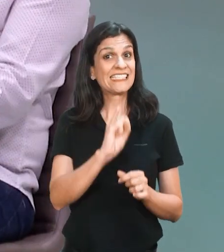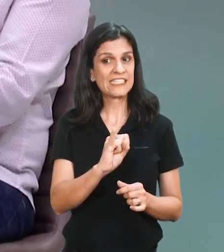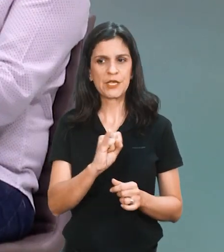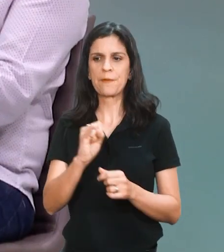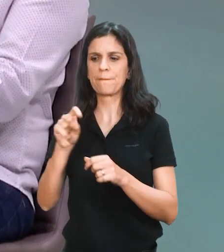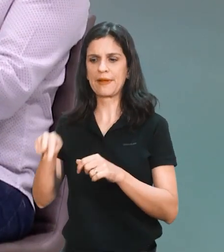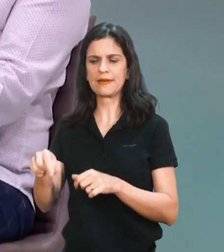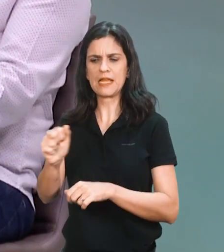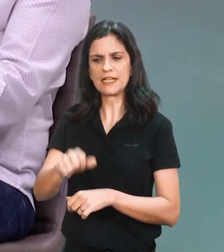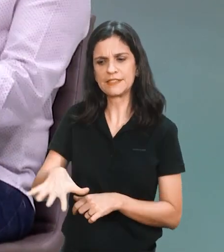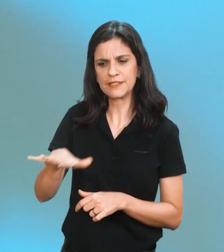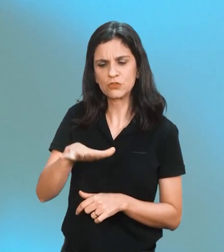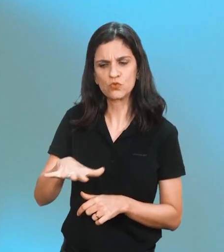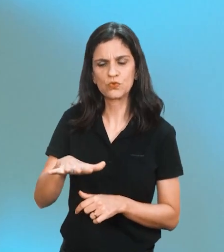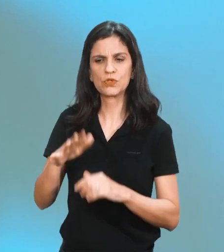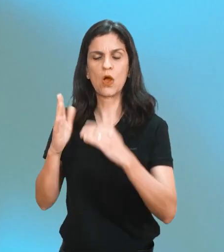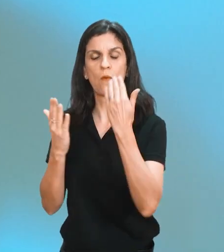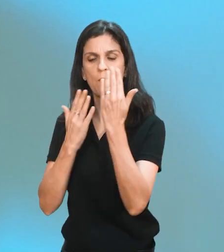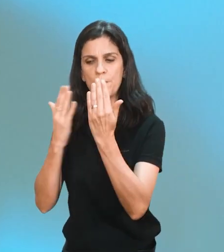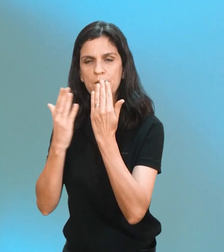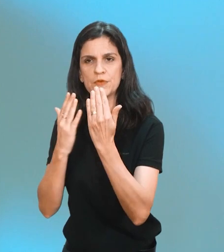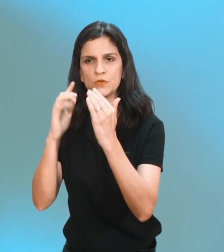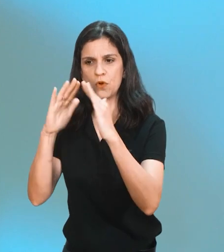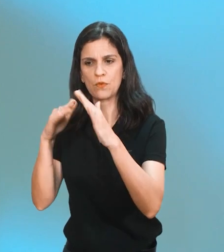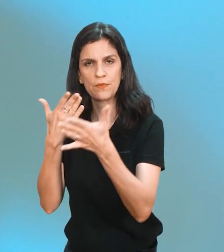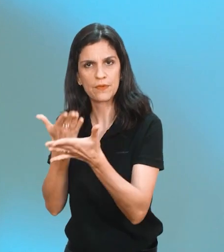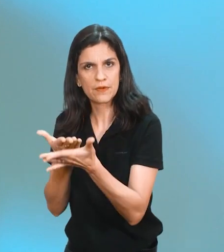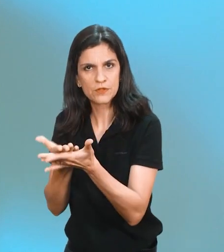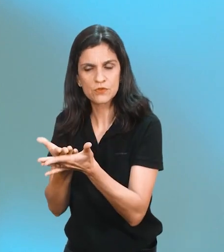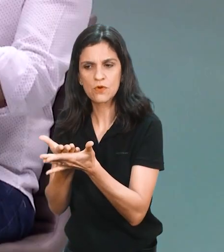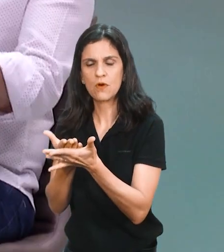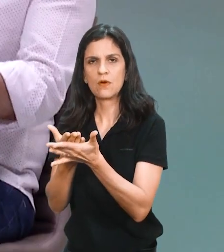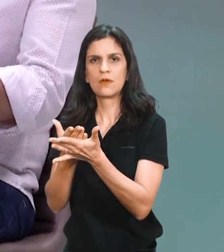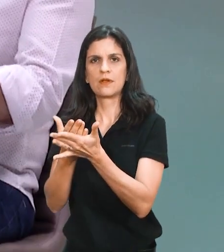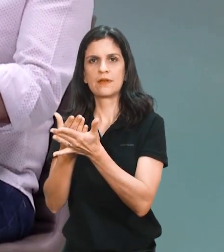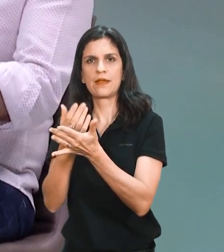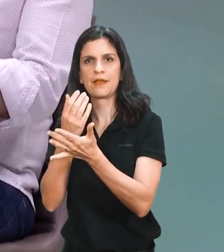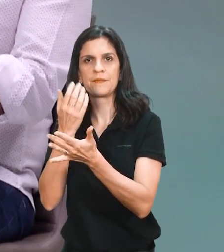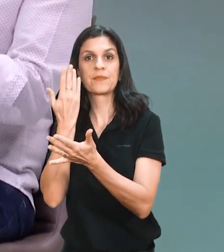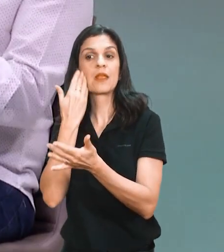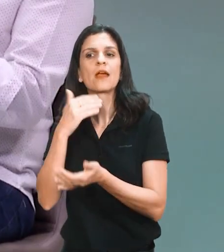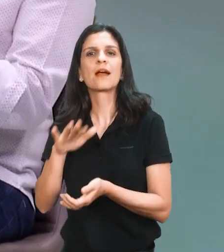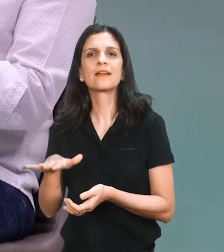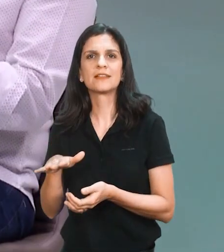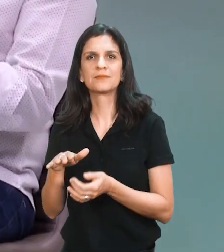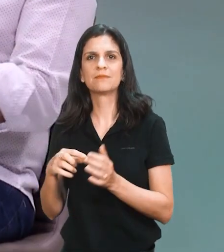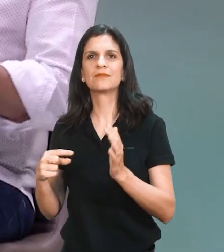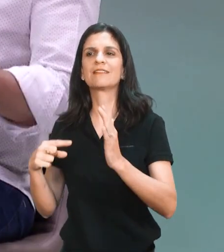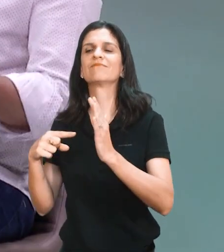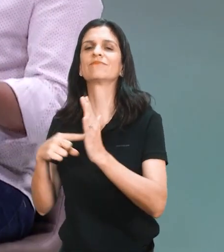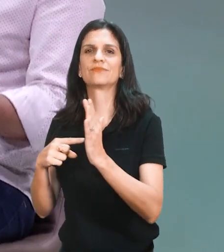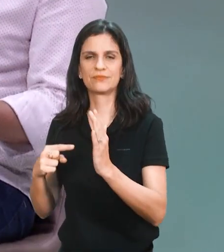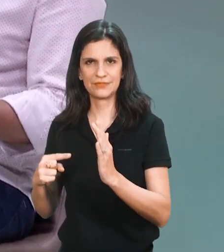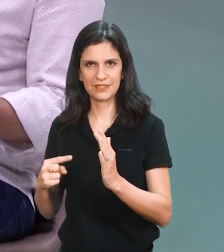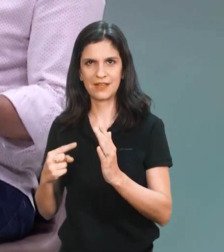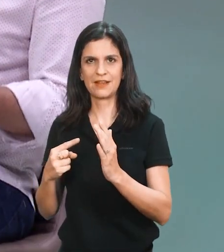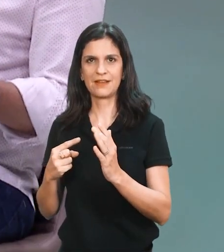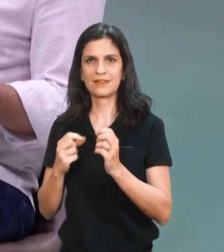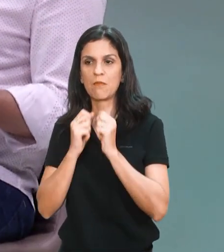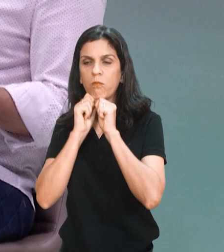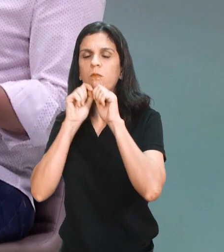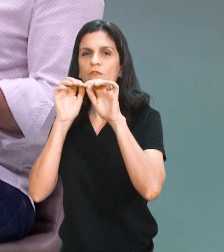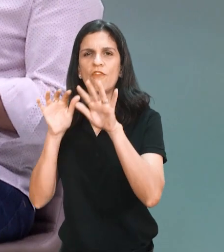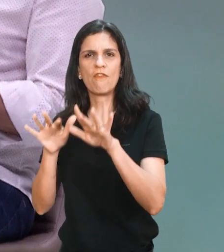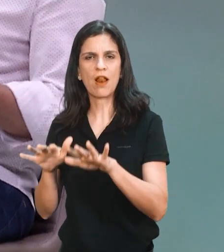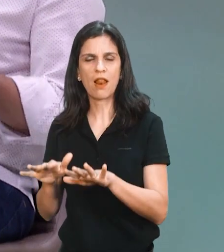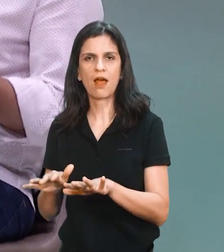se tivesse um assistente social, se tivesse um psicólogo, a criança ela poderia simplesmente poder se abrir ali,